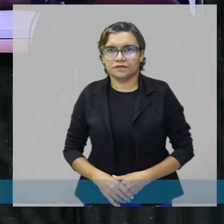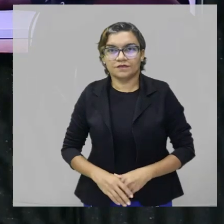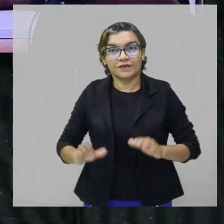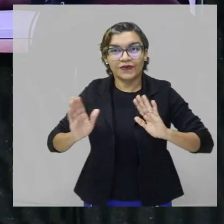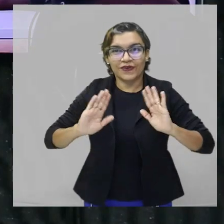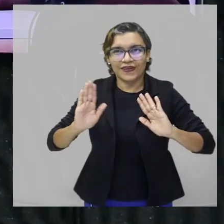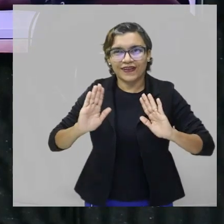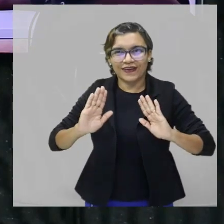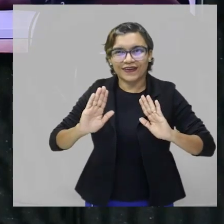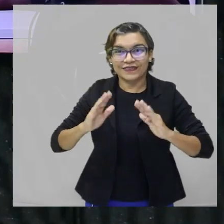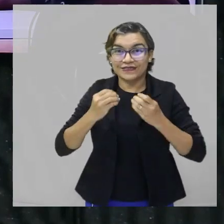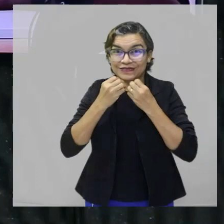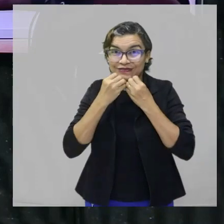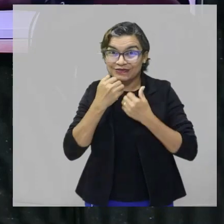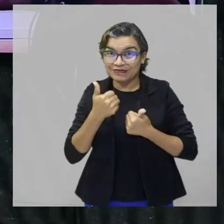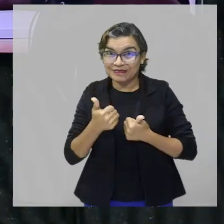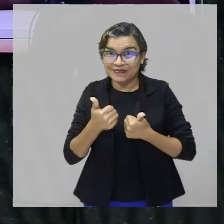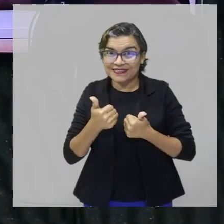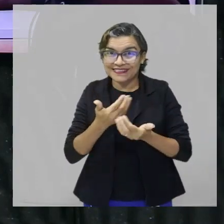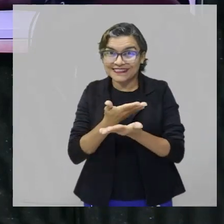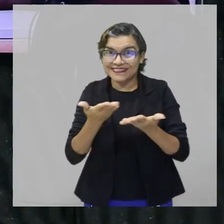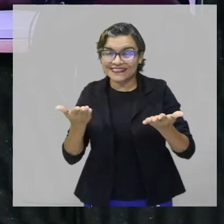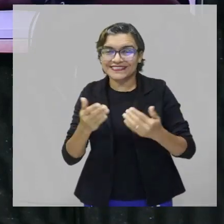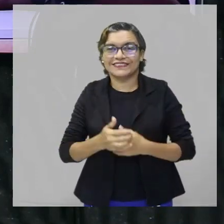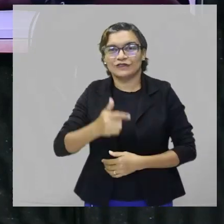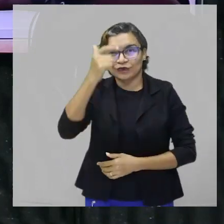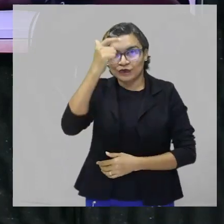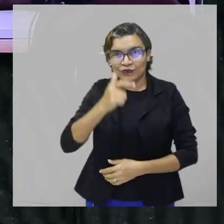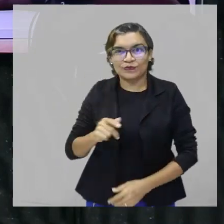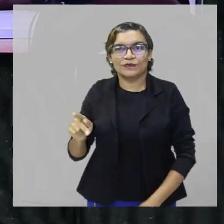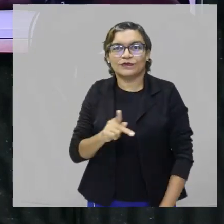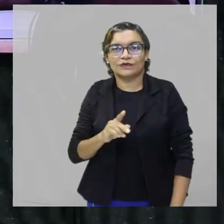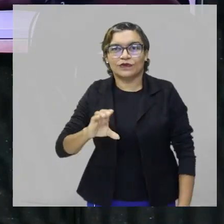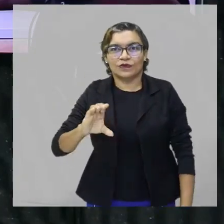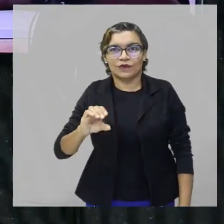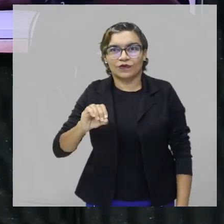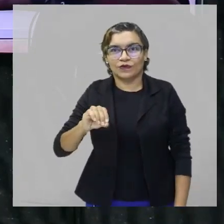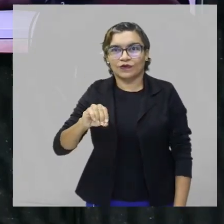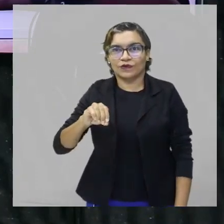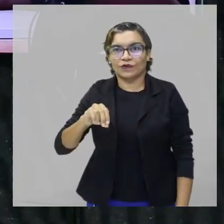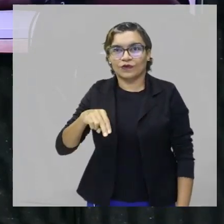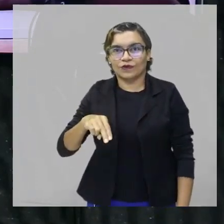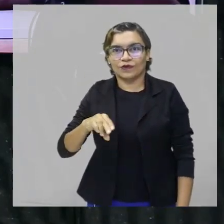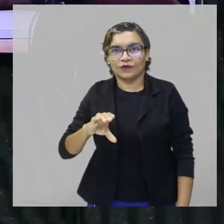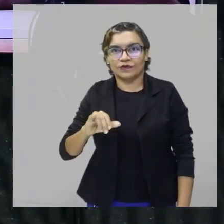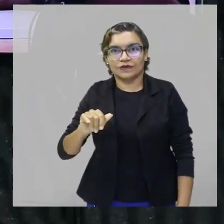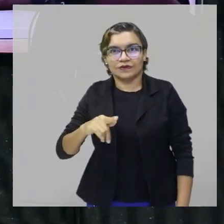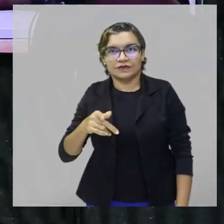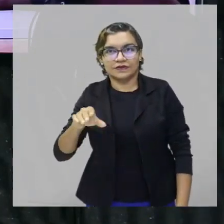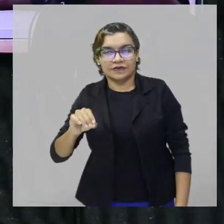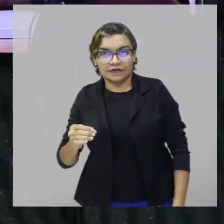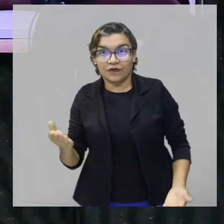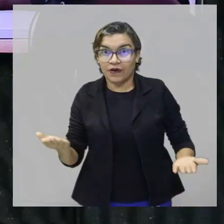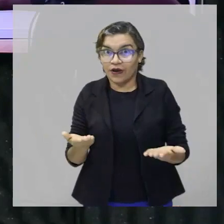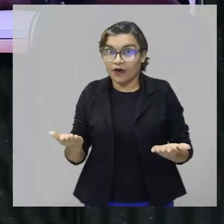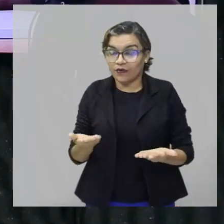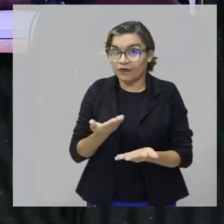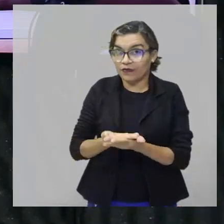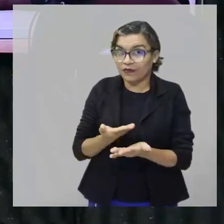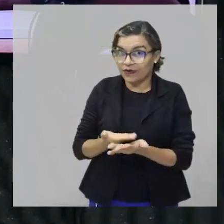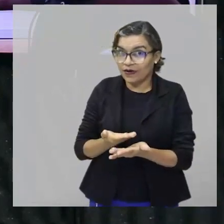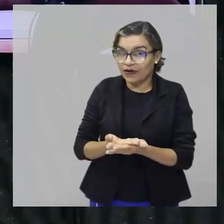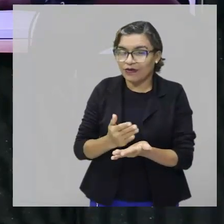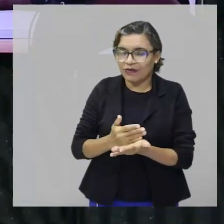Olá, pessoal! Tudo bem com vocês? Sou professora Conceição Alencar e começa agora a sua aula de redação no